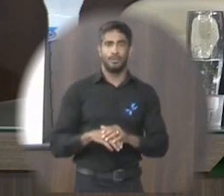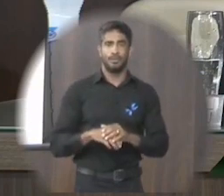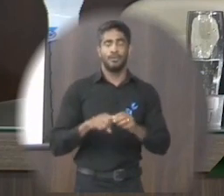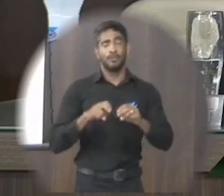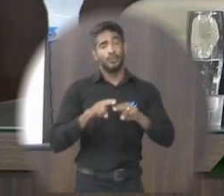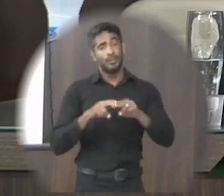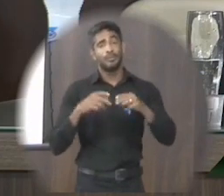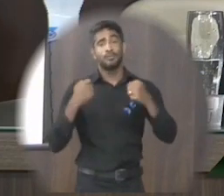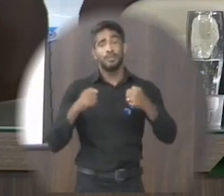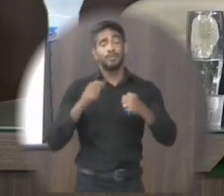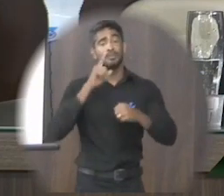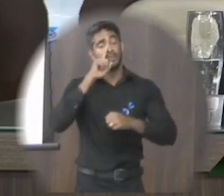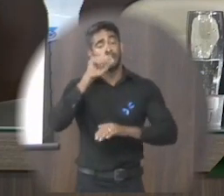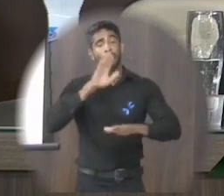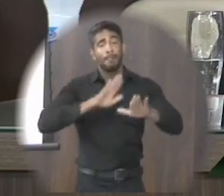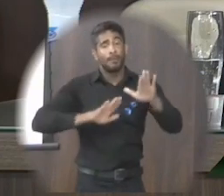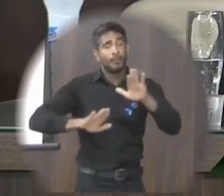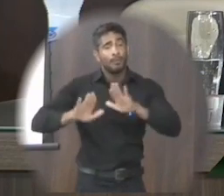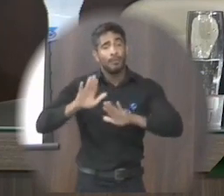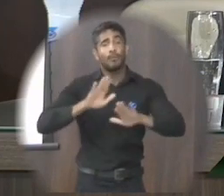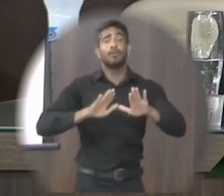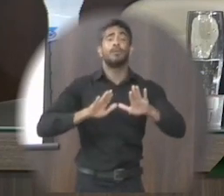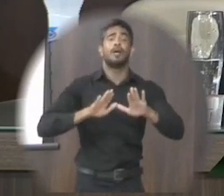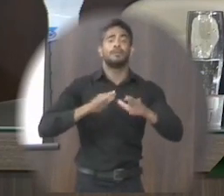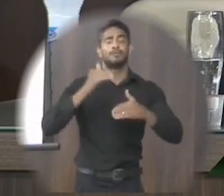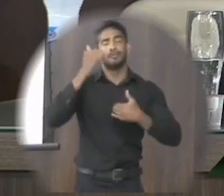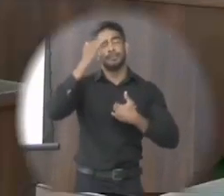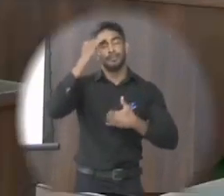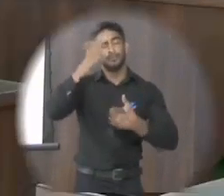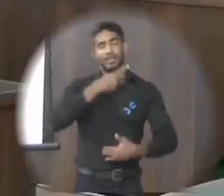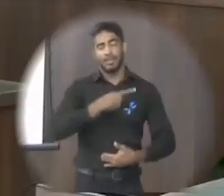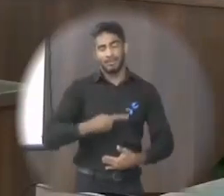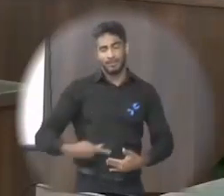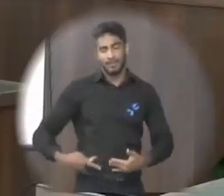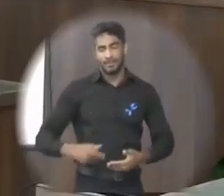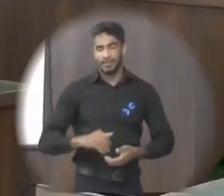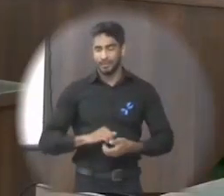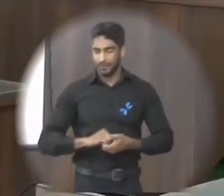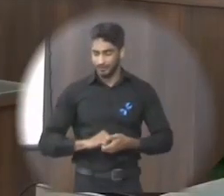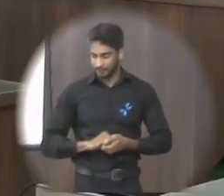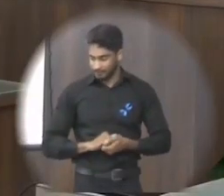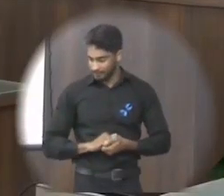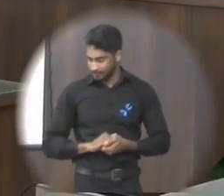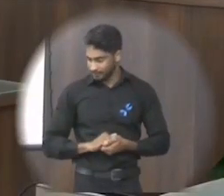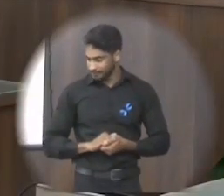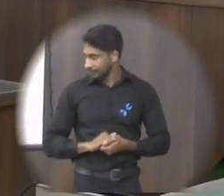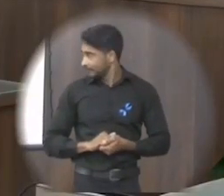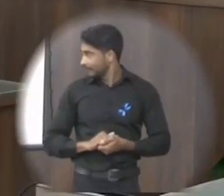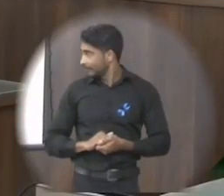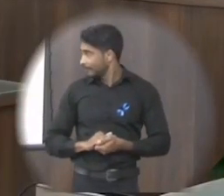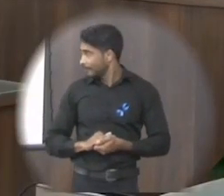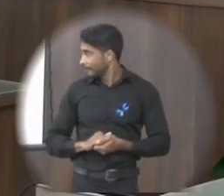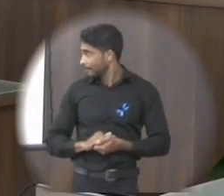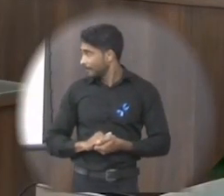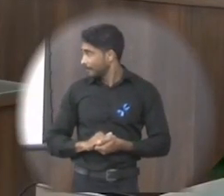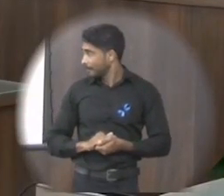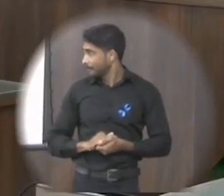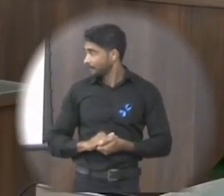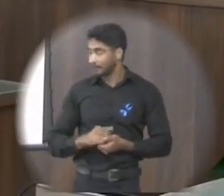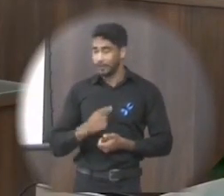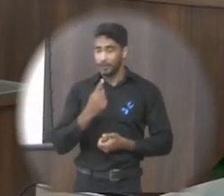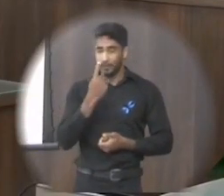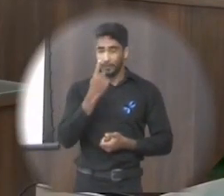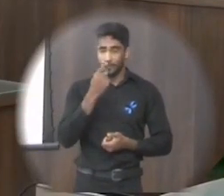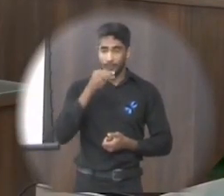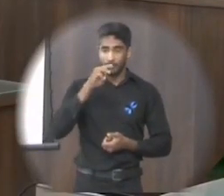ainda aquém do que pode ser melhorado. Muito obrigado, senhor presidente. Muito bem. Afinal, antes da gente fazer a chamada, a